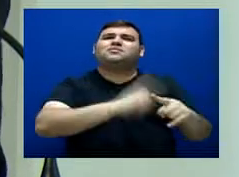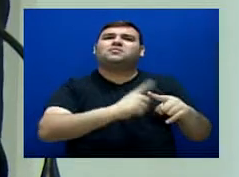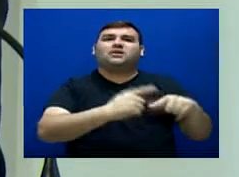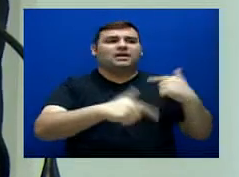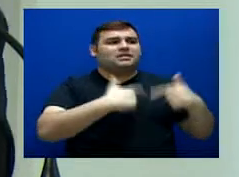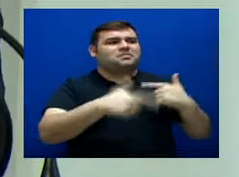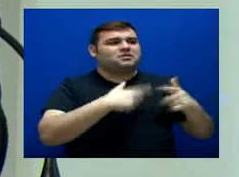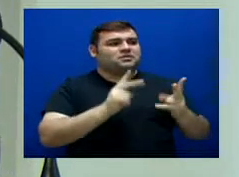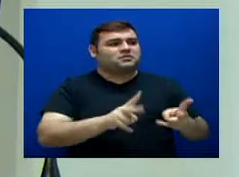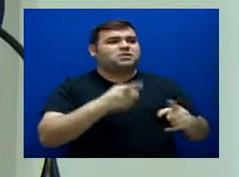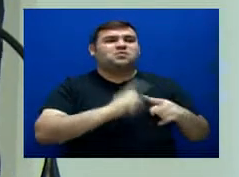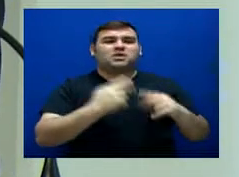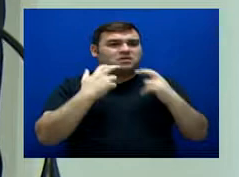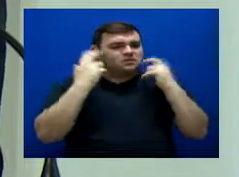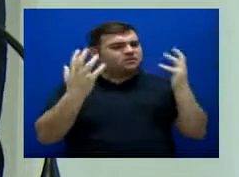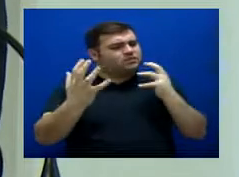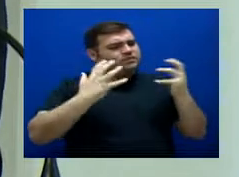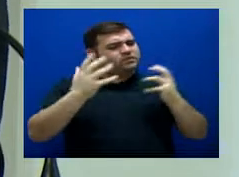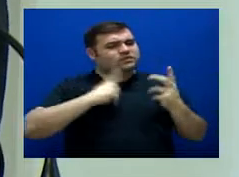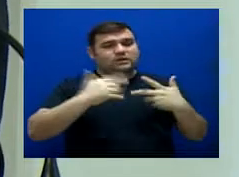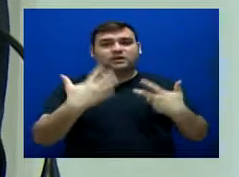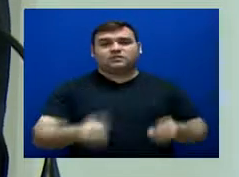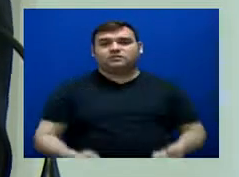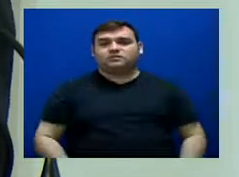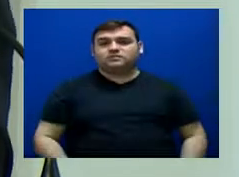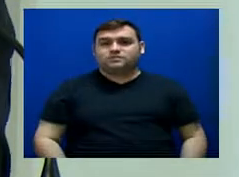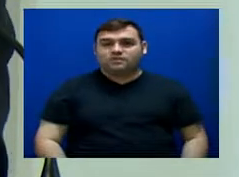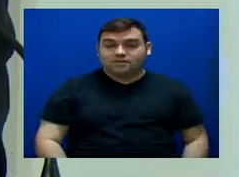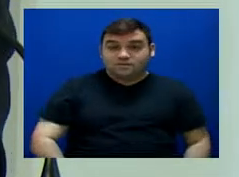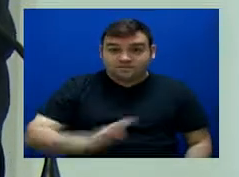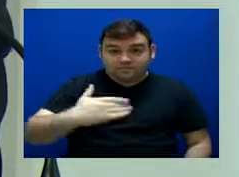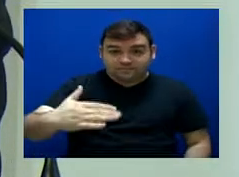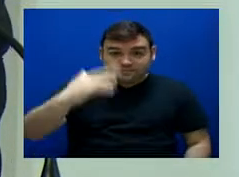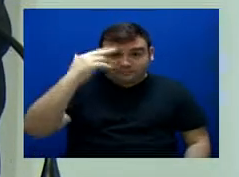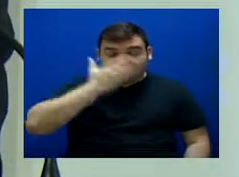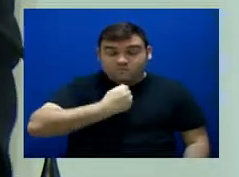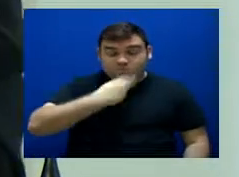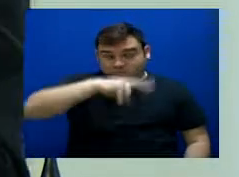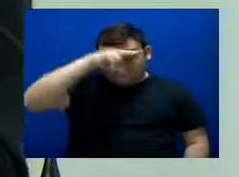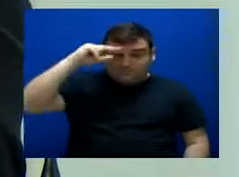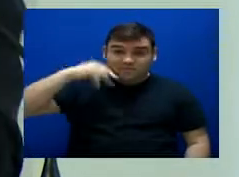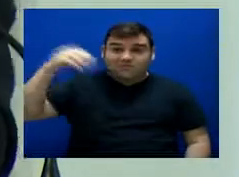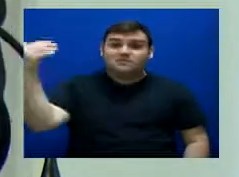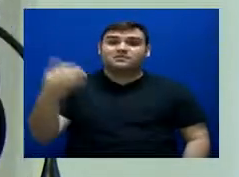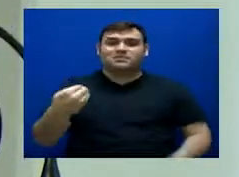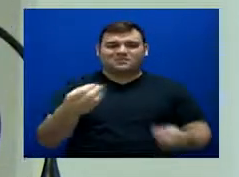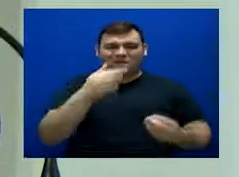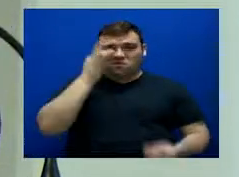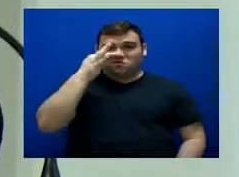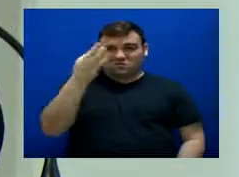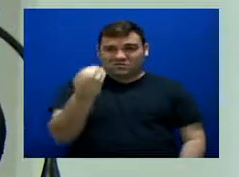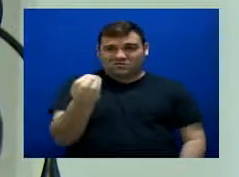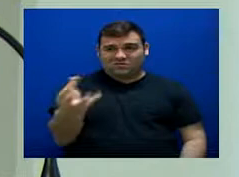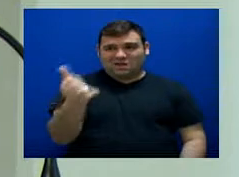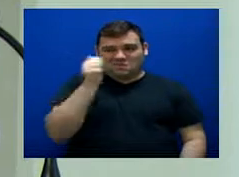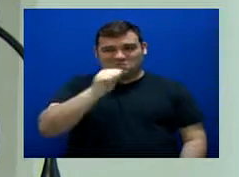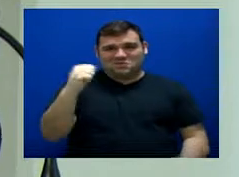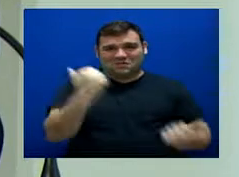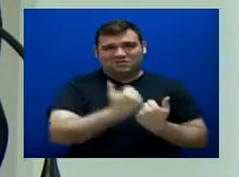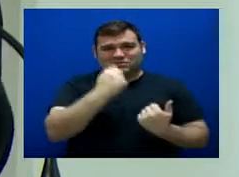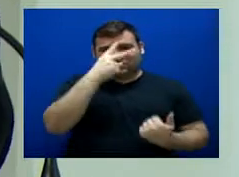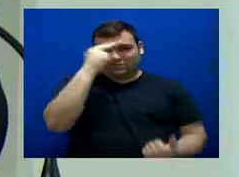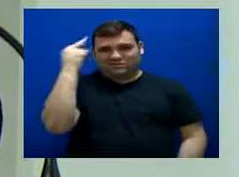garantir o emprego dele, que é vergonhoso aceitar aquilo. E aí a sua excelência, o aloprado, vem entregar uma rosa para a